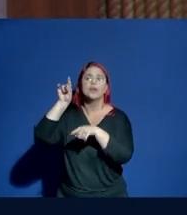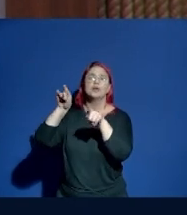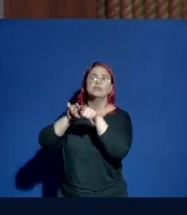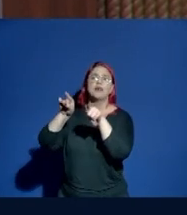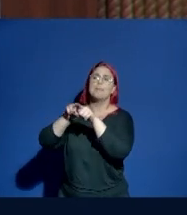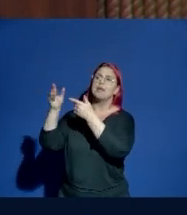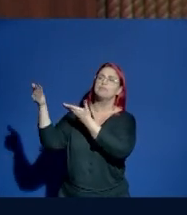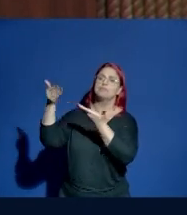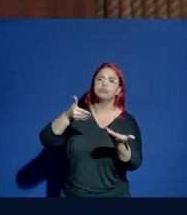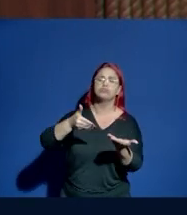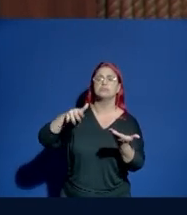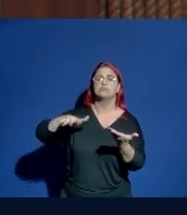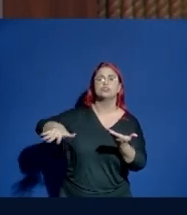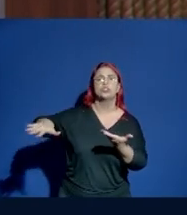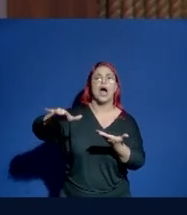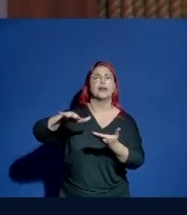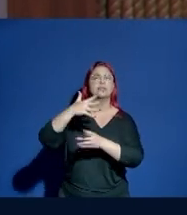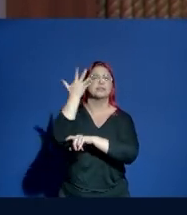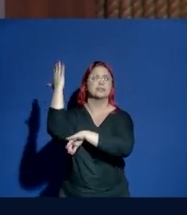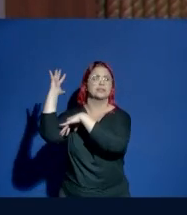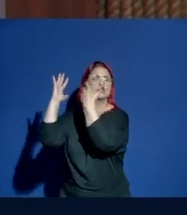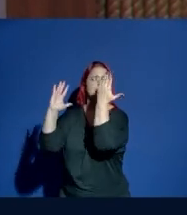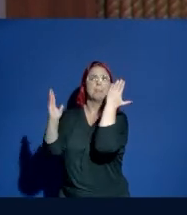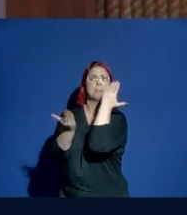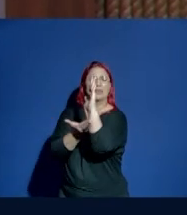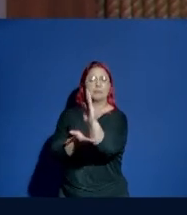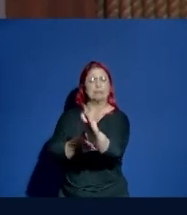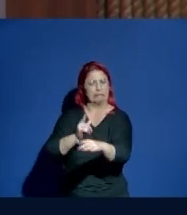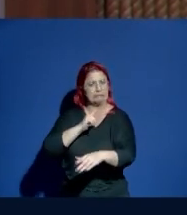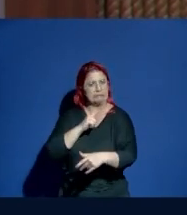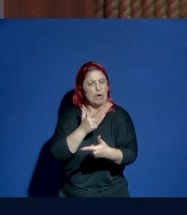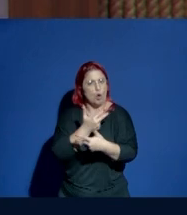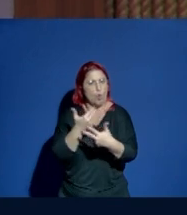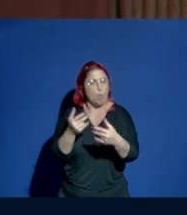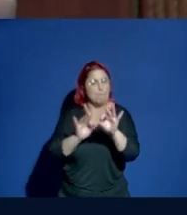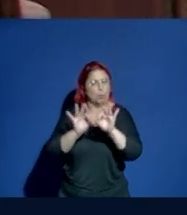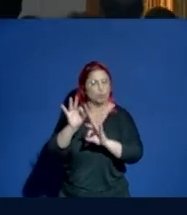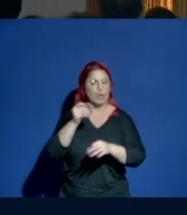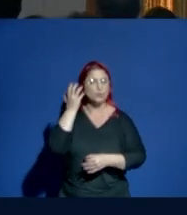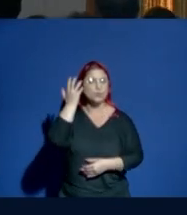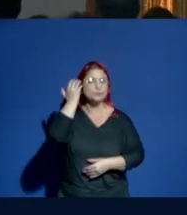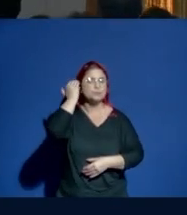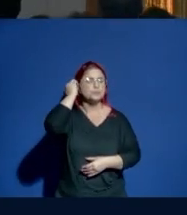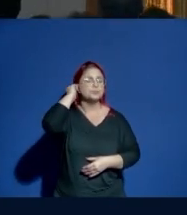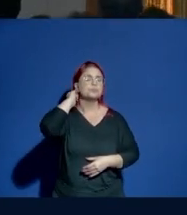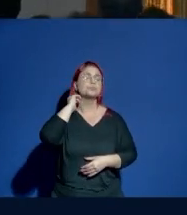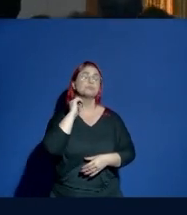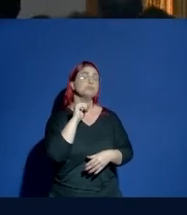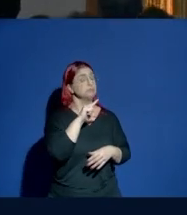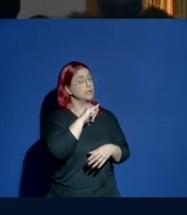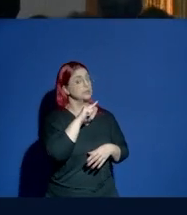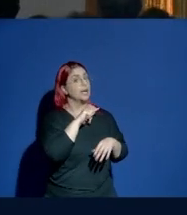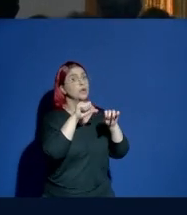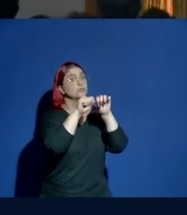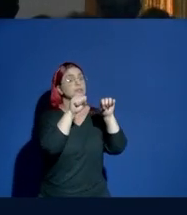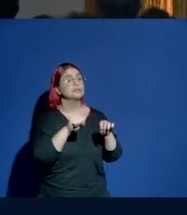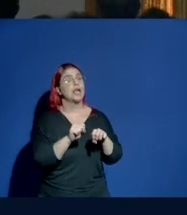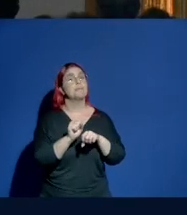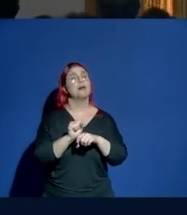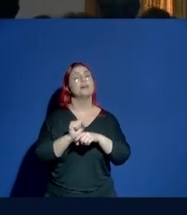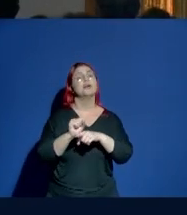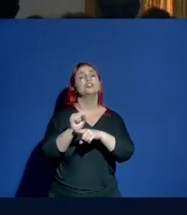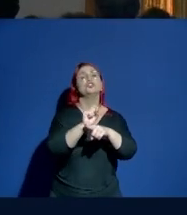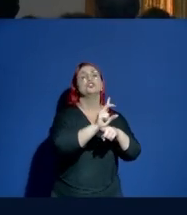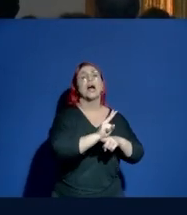tenha vindo de áreas desmatadas tem algum projeto nesse sentido olha hoje a gente tem um sistema muito grande rastreamento a gente